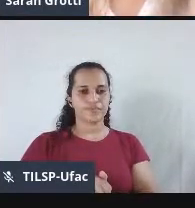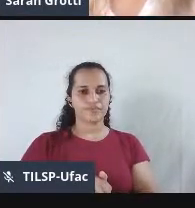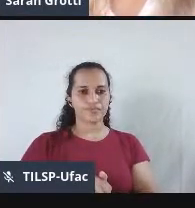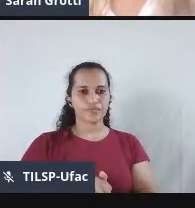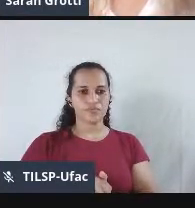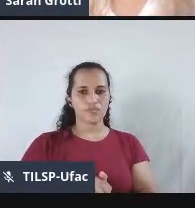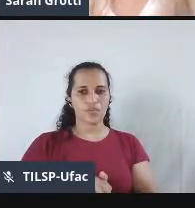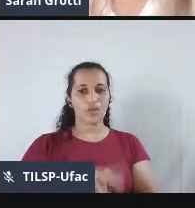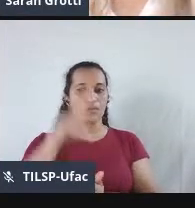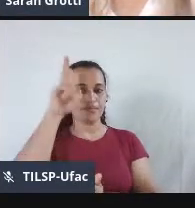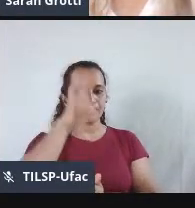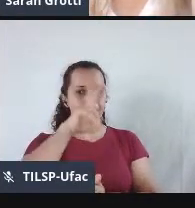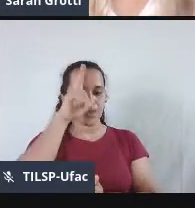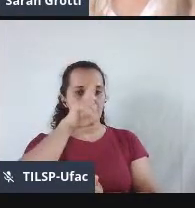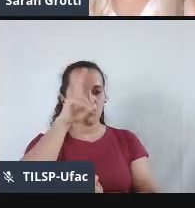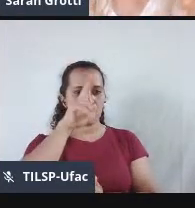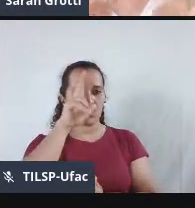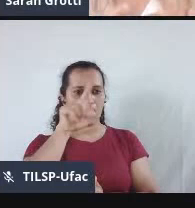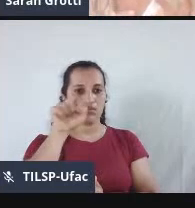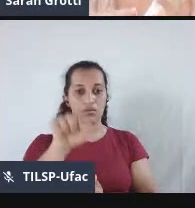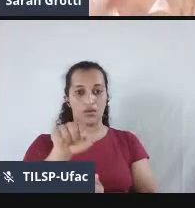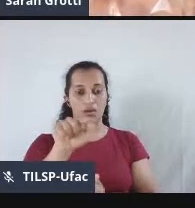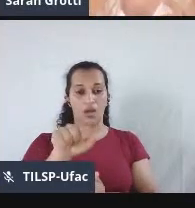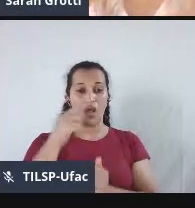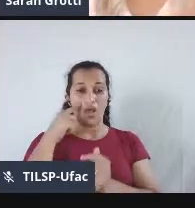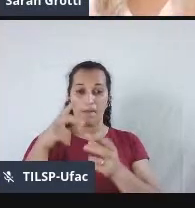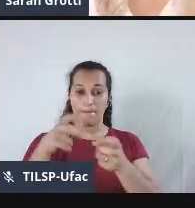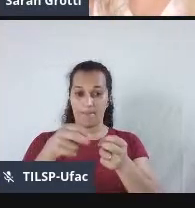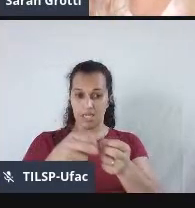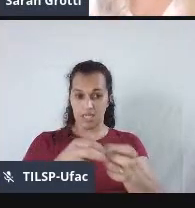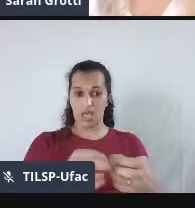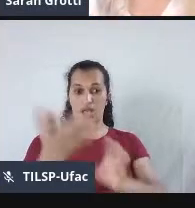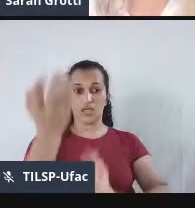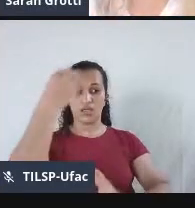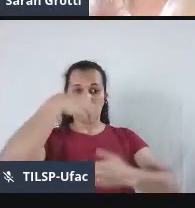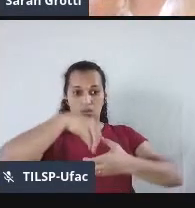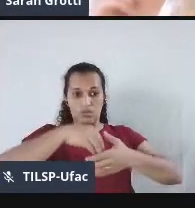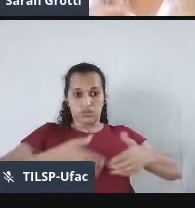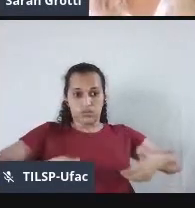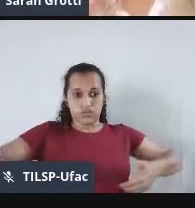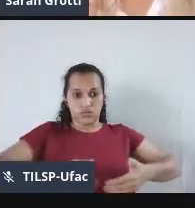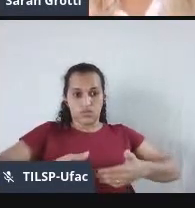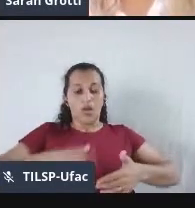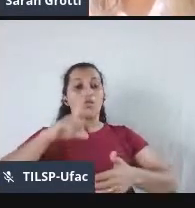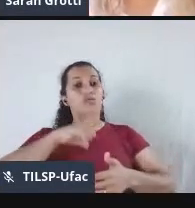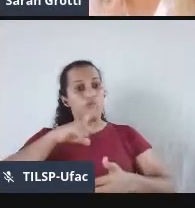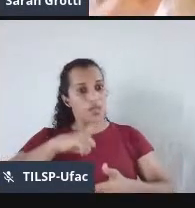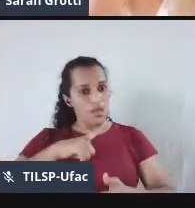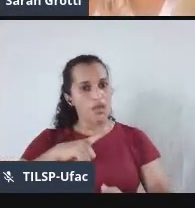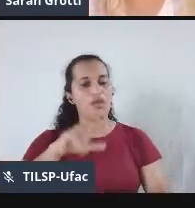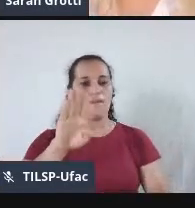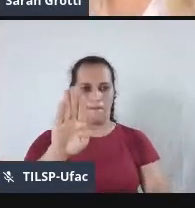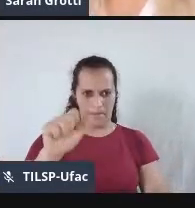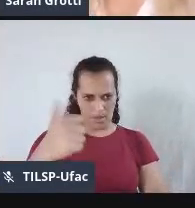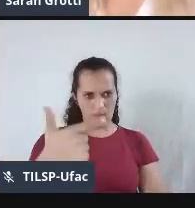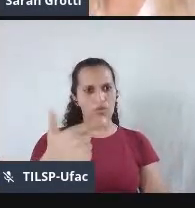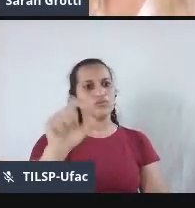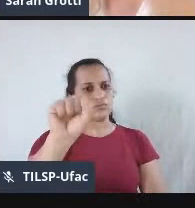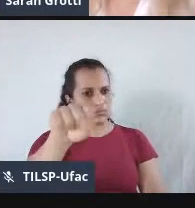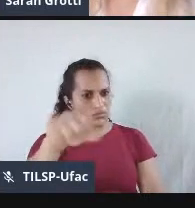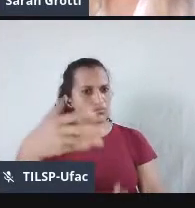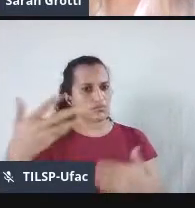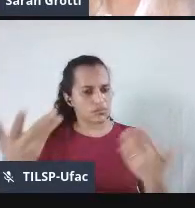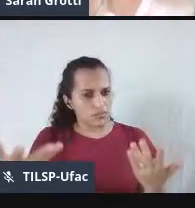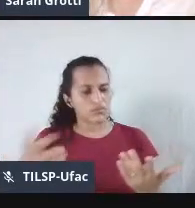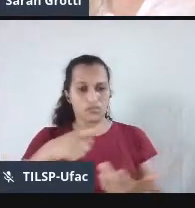Esse lembrete é importante. As bactérias intestinais produzem vitamina B12. Ah, Sara, então beleza, a gente tem vitamina B12,